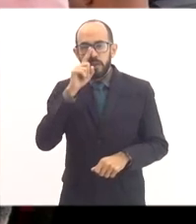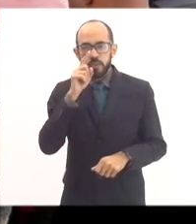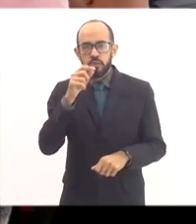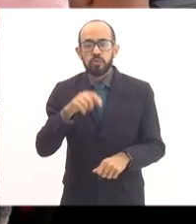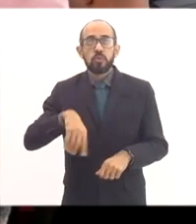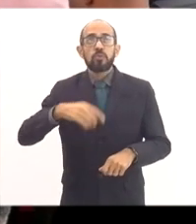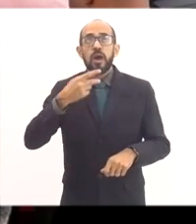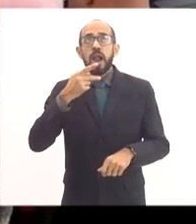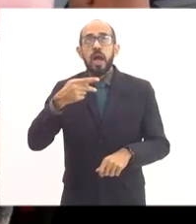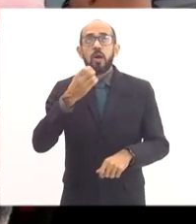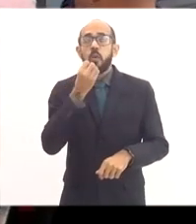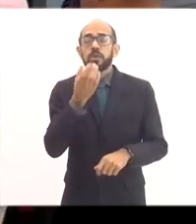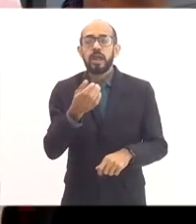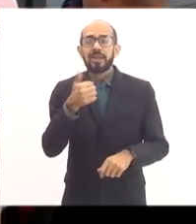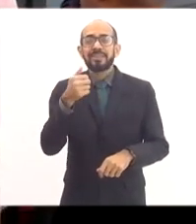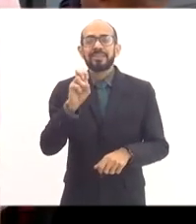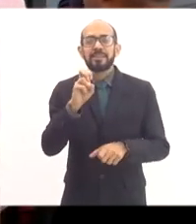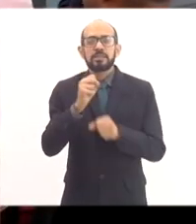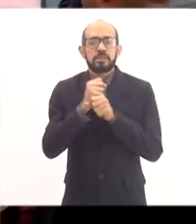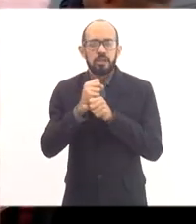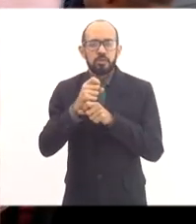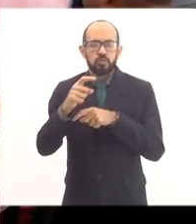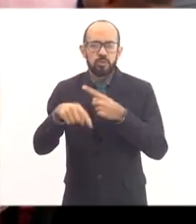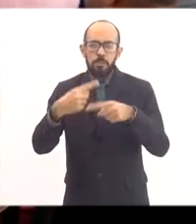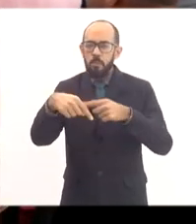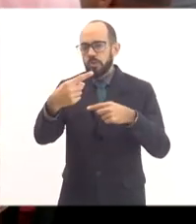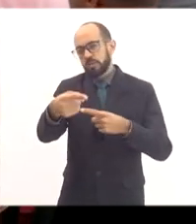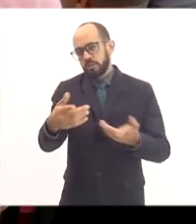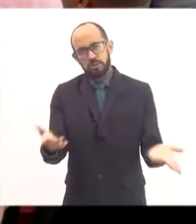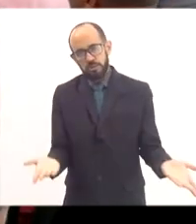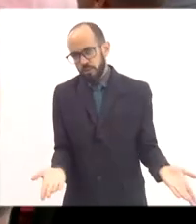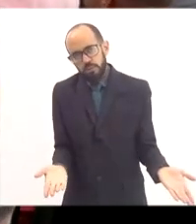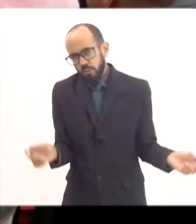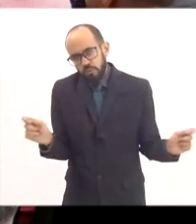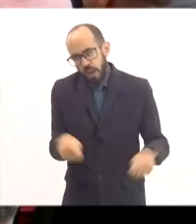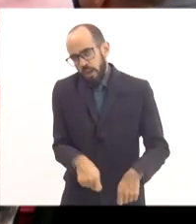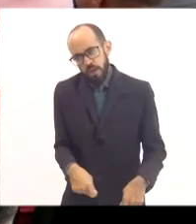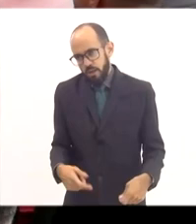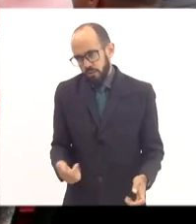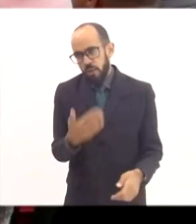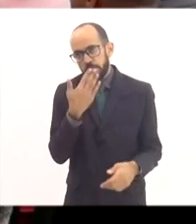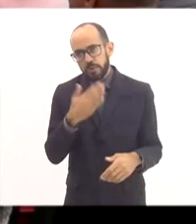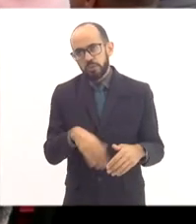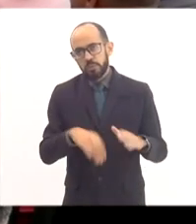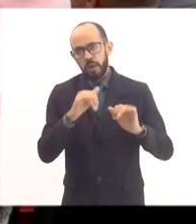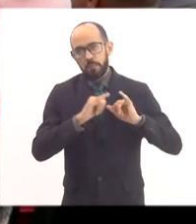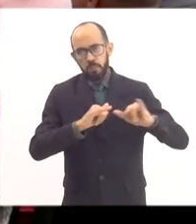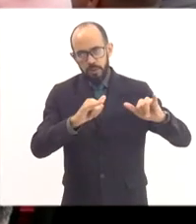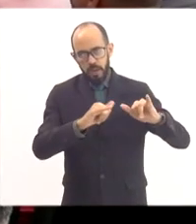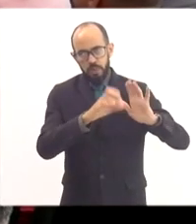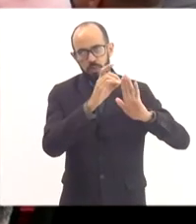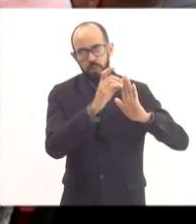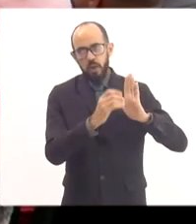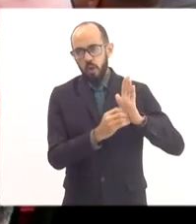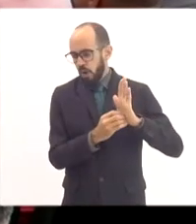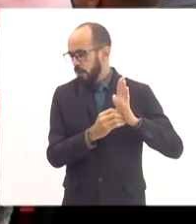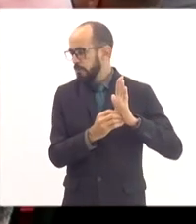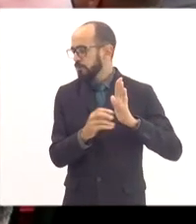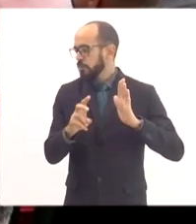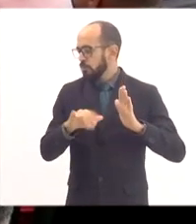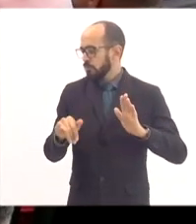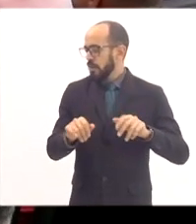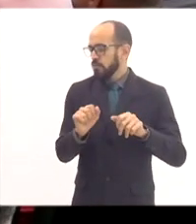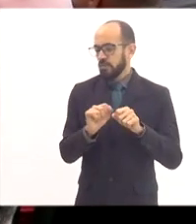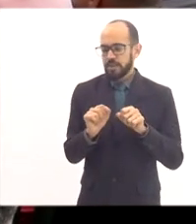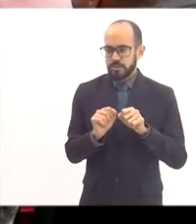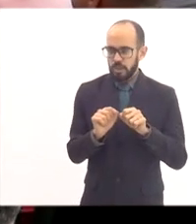existe. Então, fica aqui o compromisso. Já vou pedir para publicar no Diário Oficial. A gente vai deliberar isso para